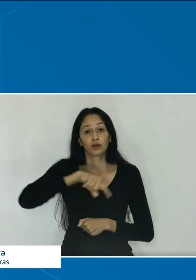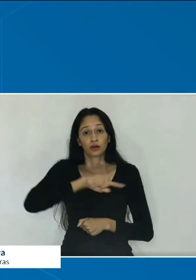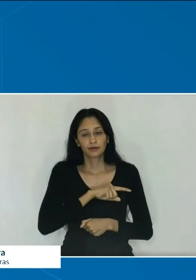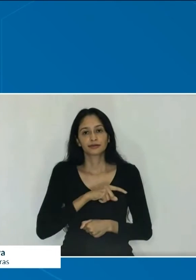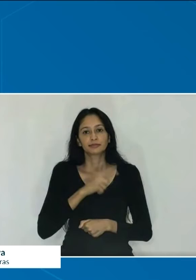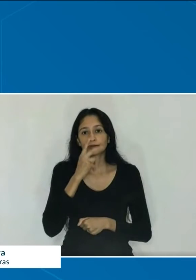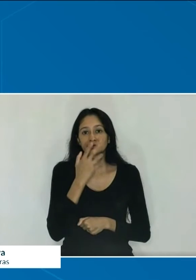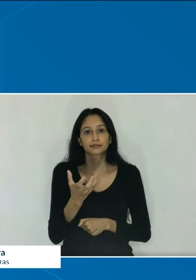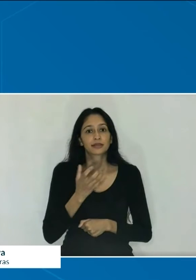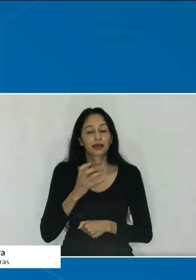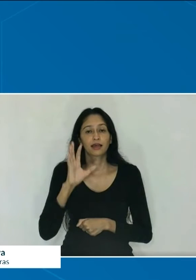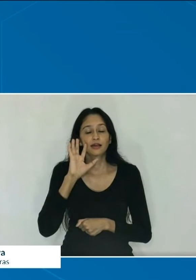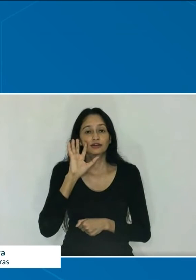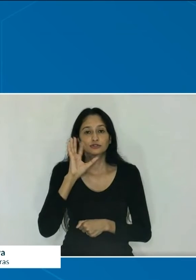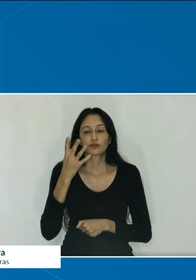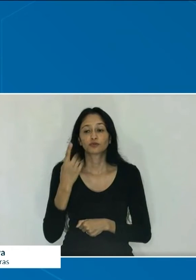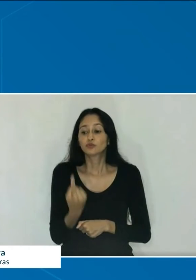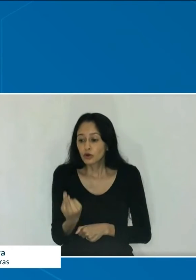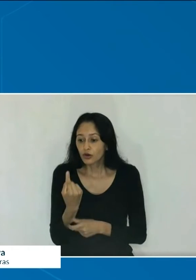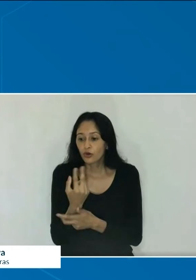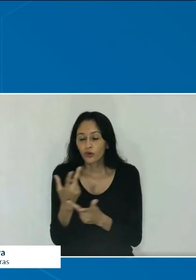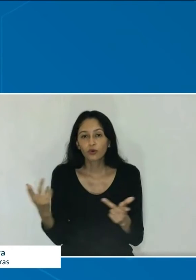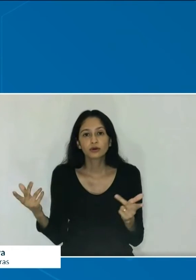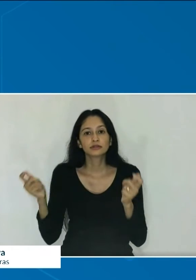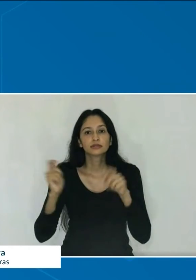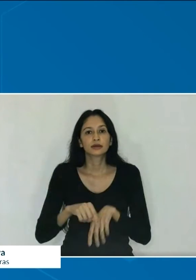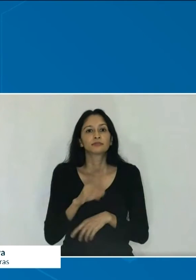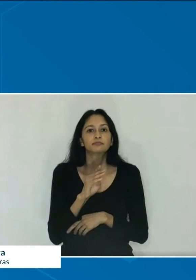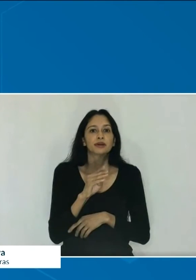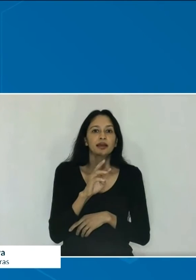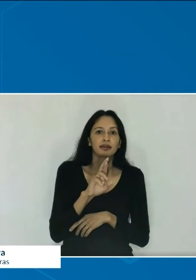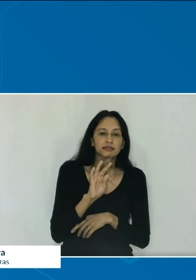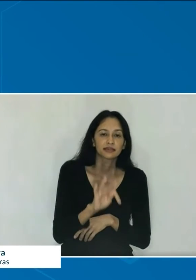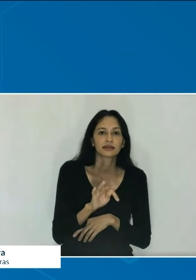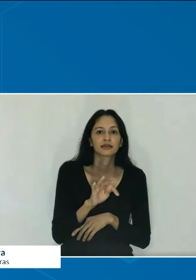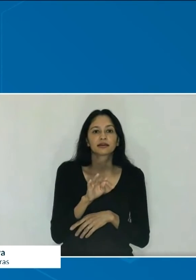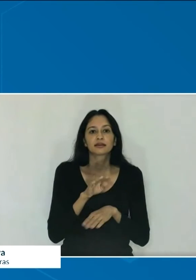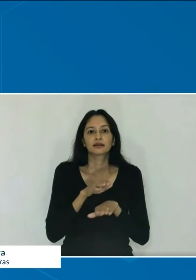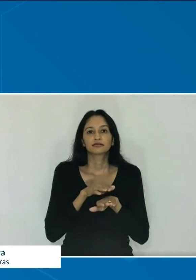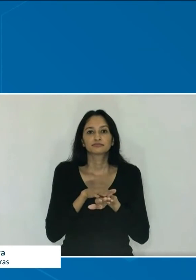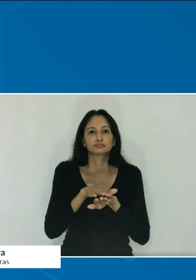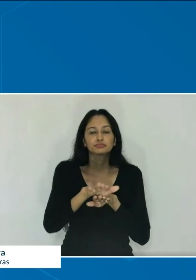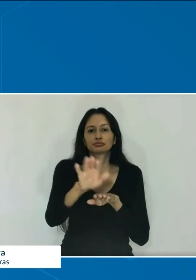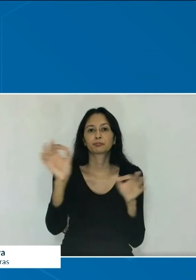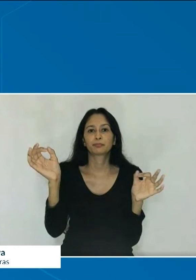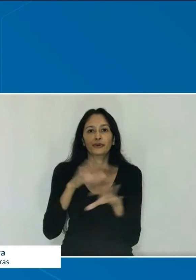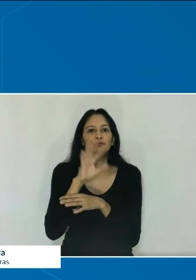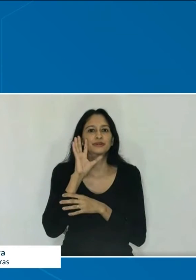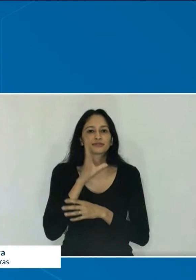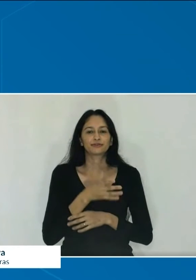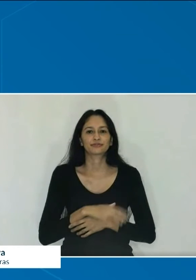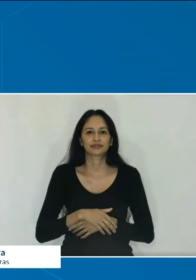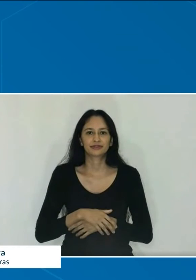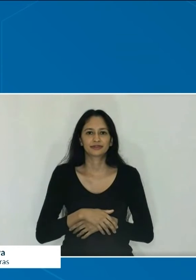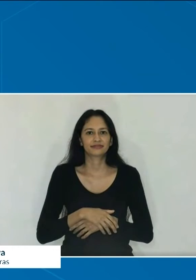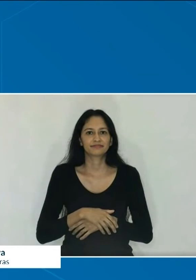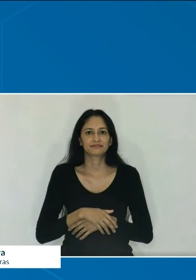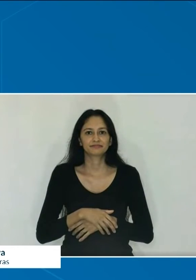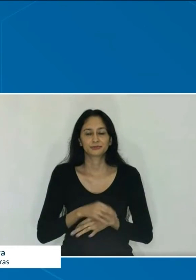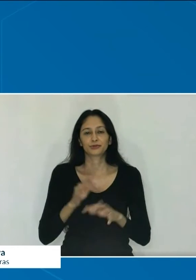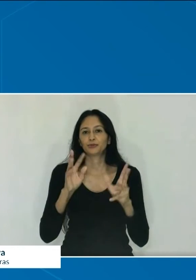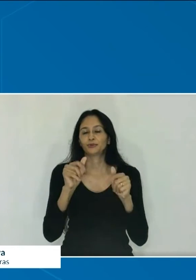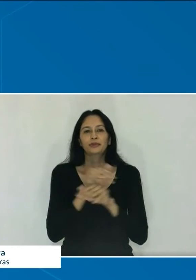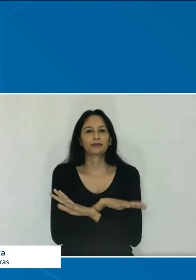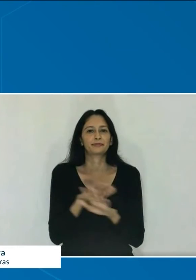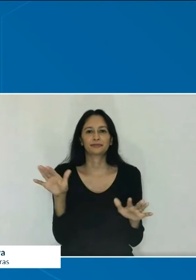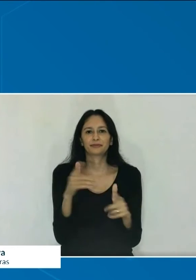alguma solução única, né? A gente construiu um BLT, a gente construiu um BRT, e aí nós achamos que vamos a solucionar todo o problema da